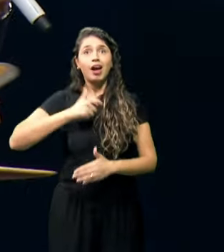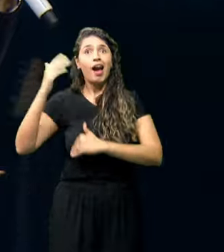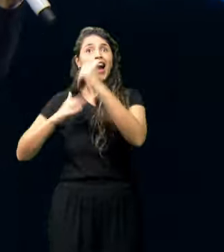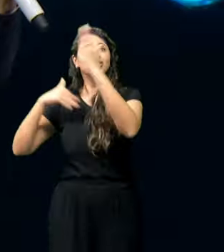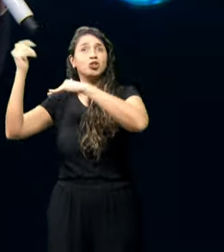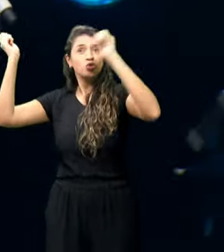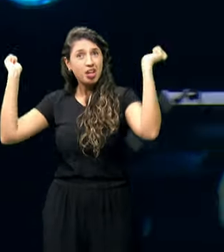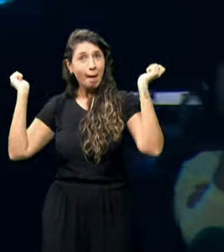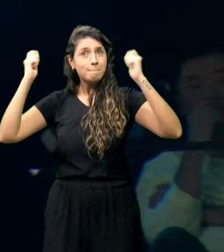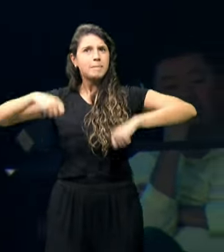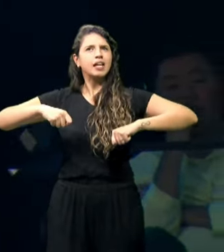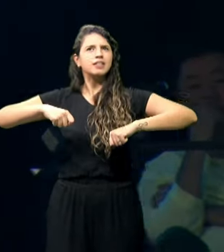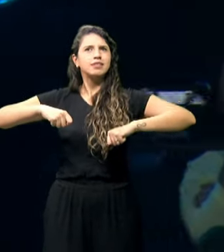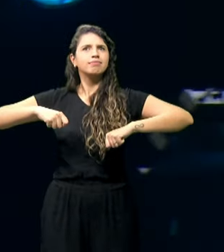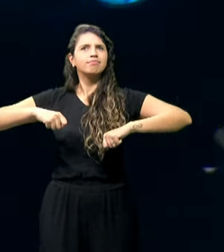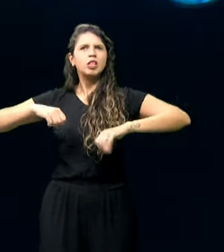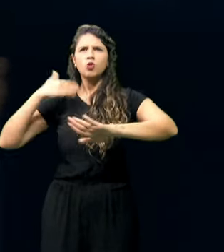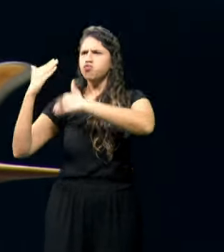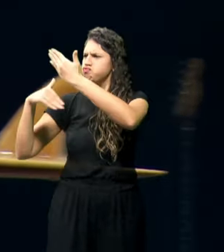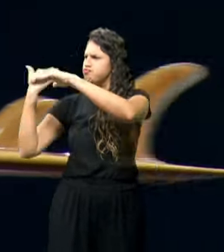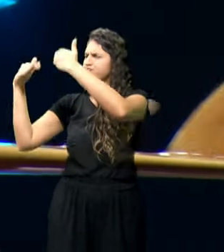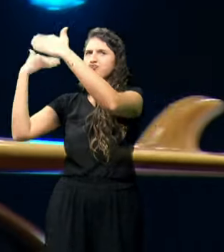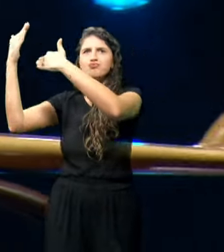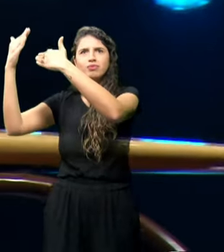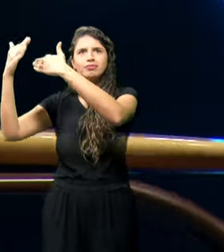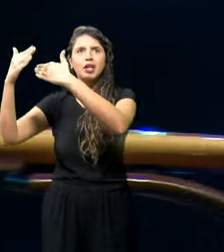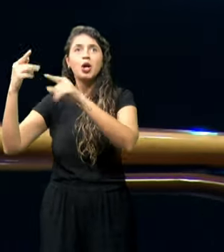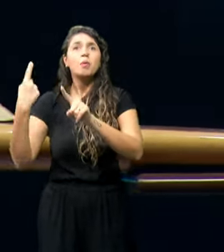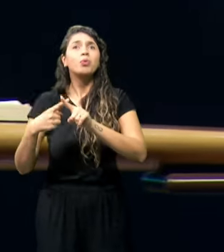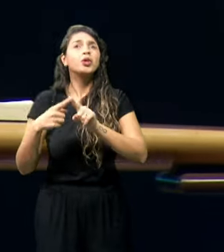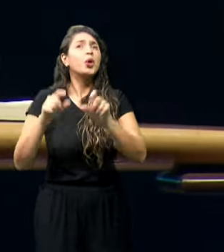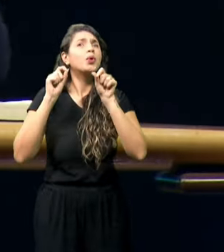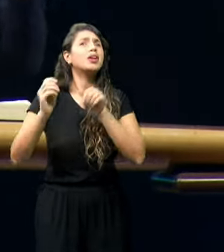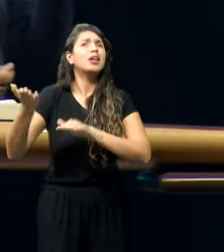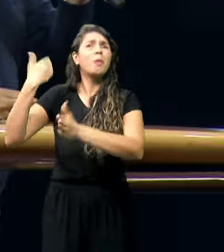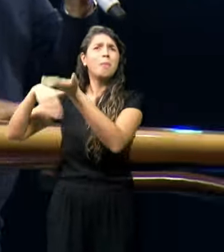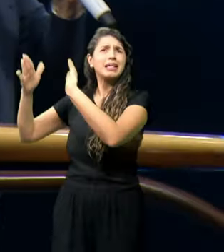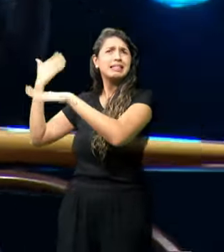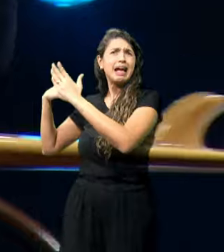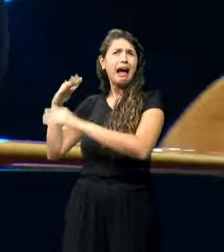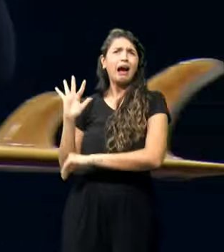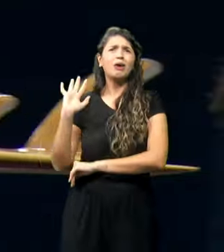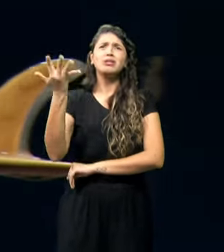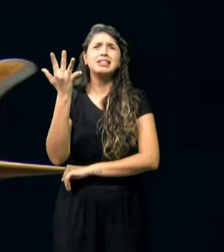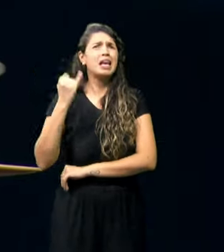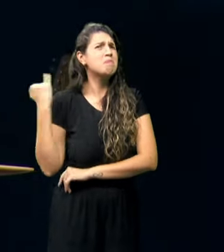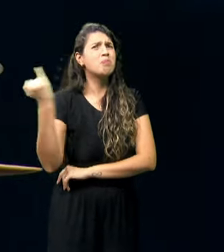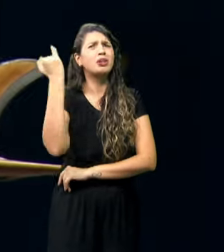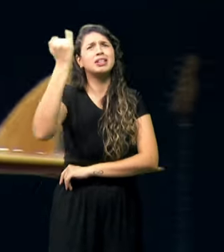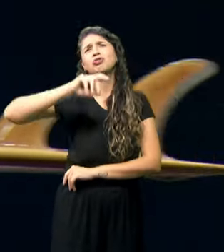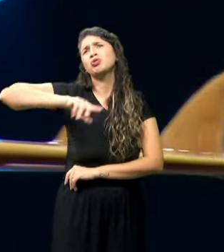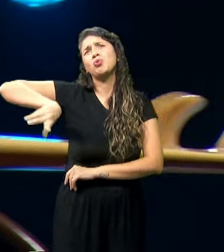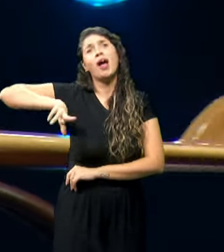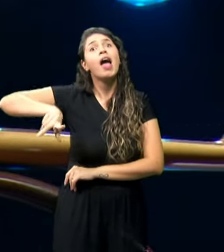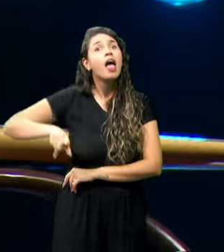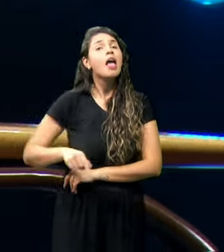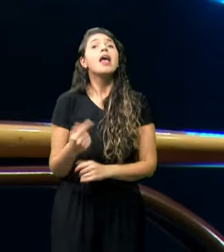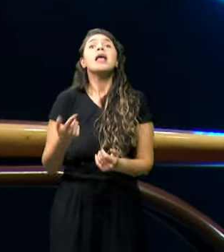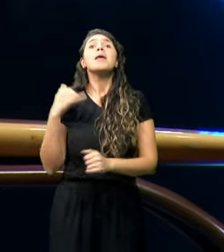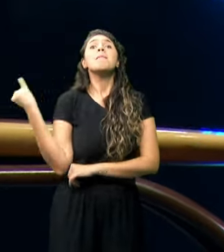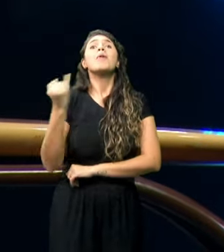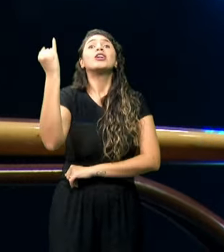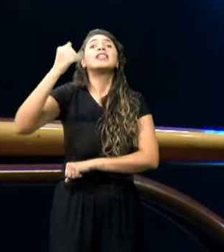significado à vida. O que aconteceu no passado não é tão importante com o que vai acontecer no futuro, e